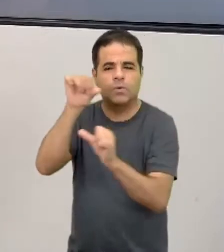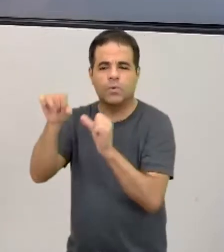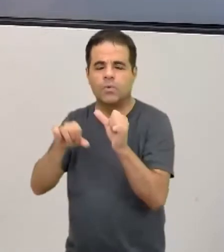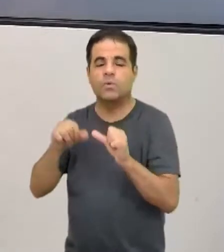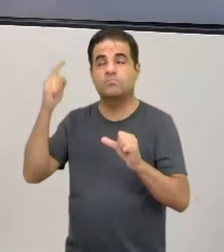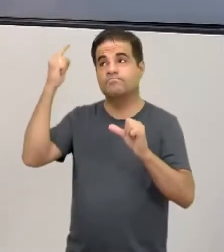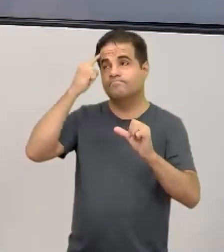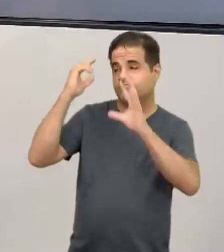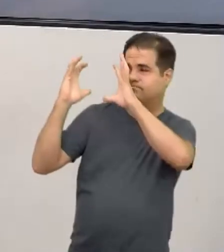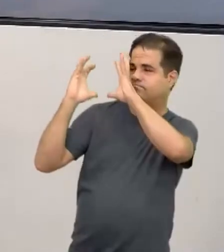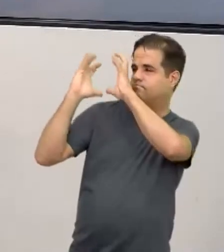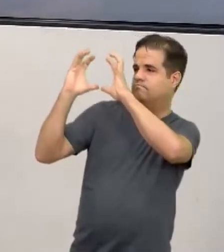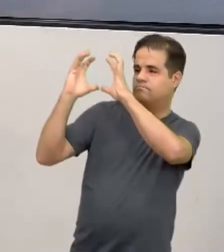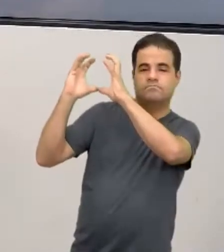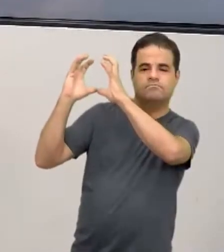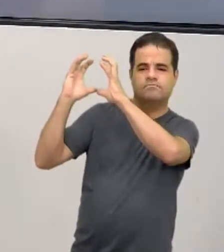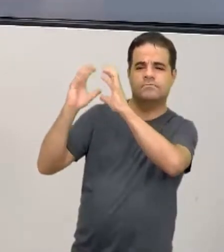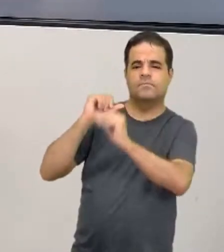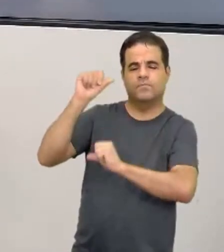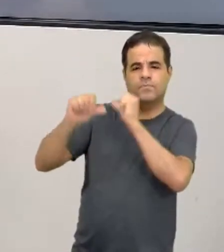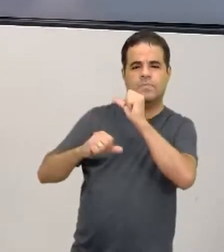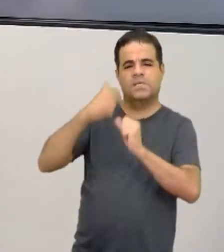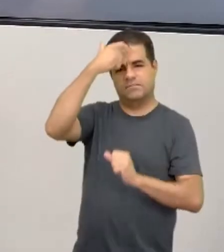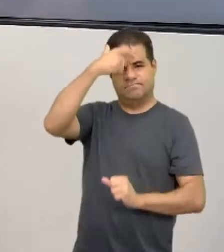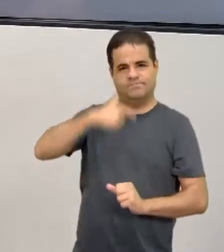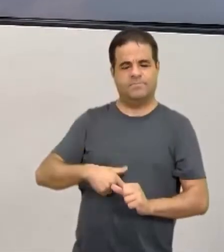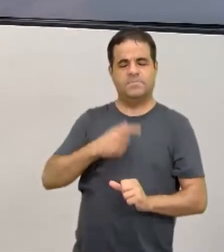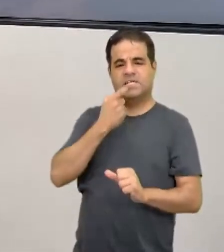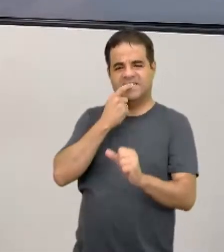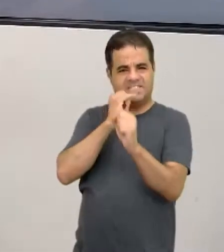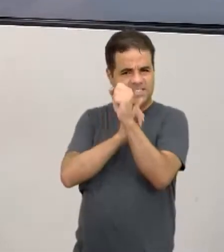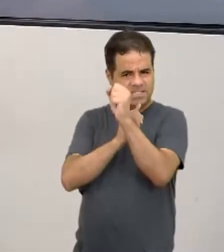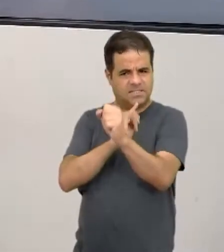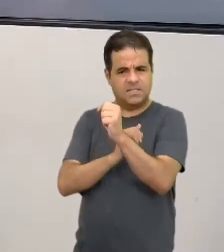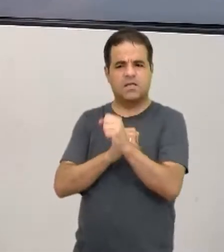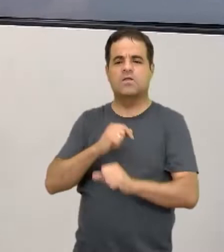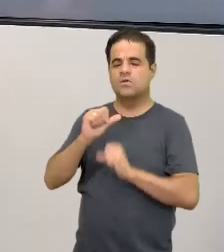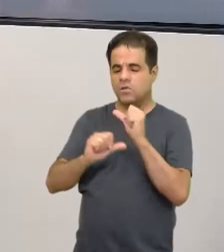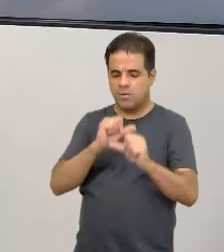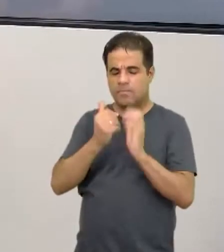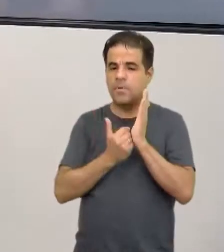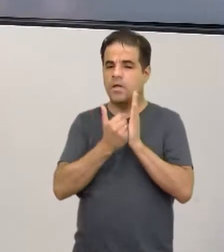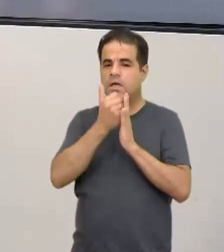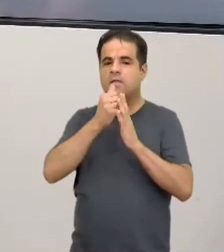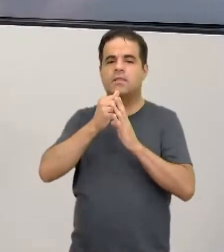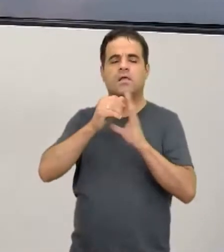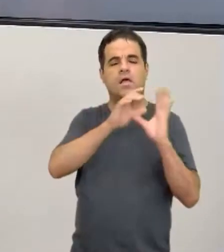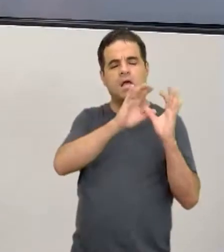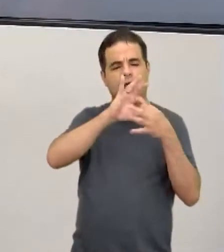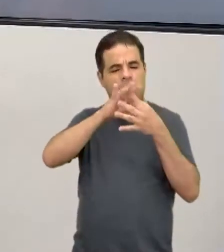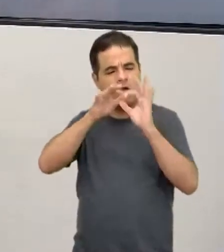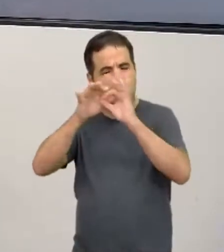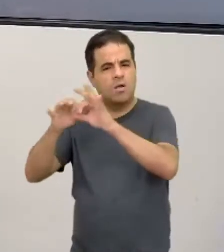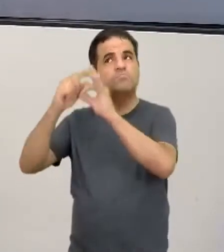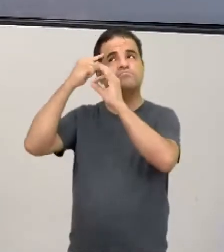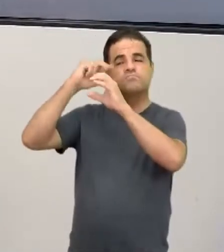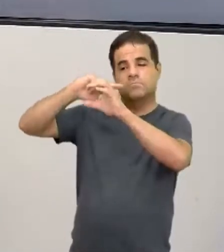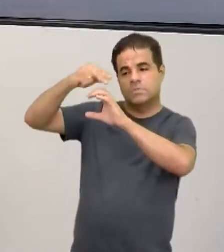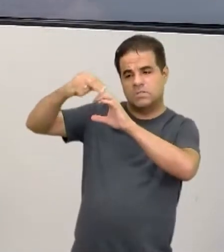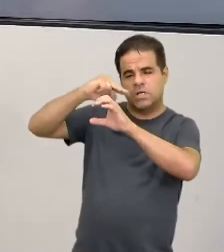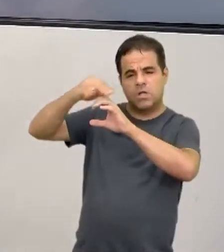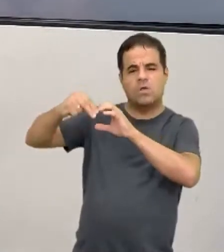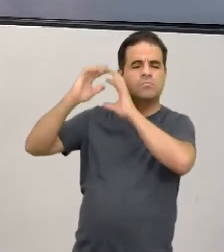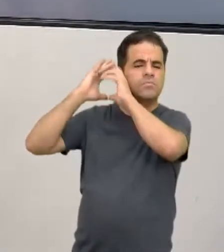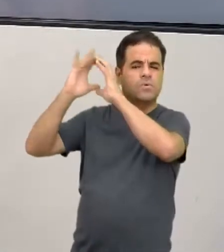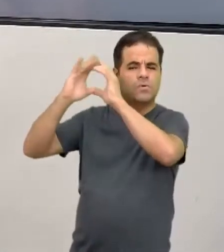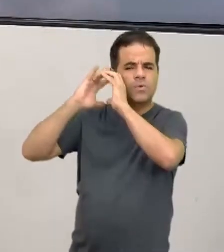do crânio mesmo, né? Na questão do esqueleto. Então, Isso. no caso aí, a gente aumenta as conexões neuronais